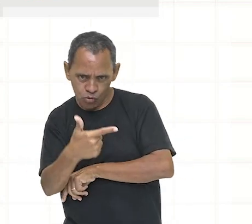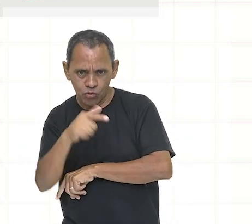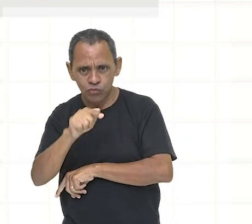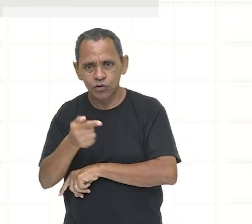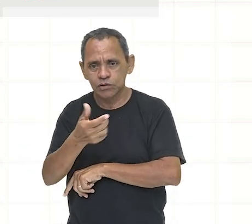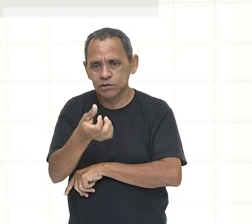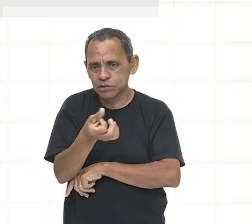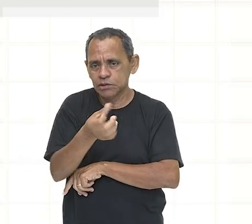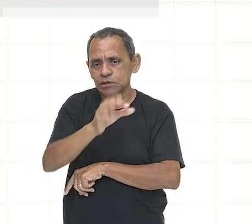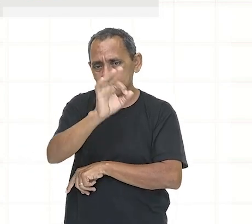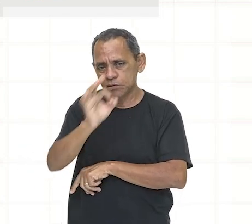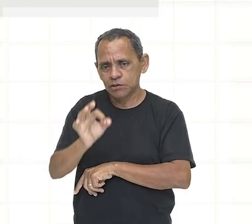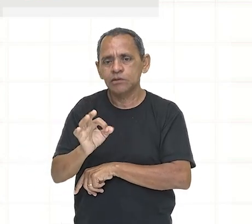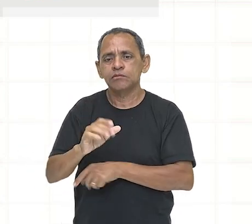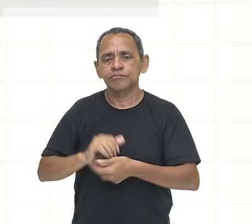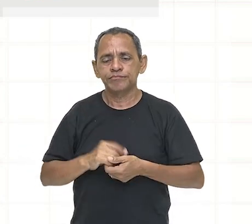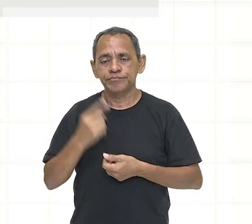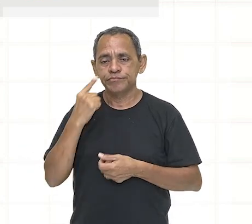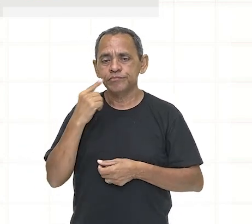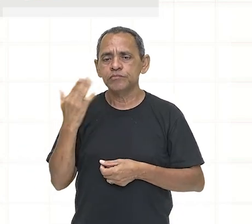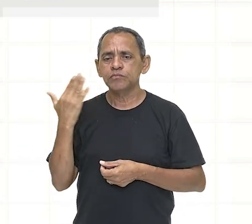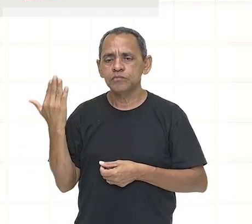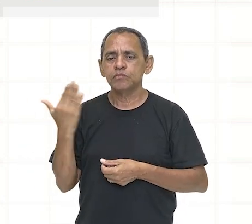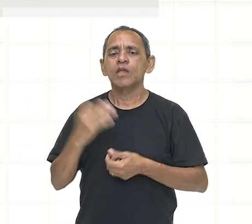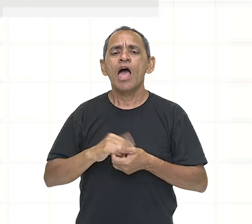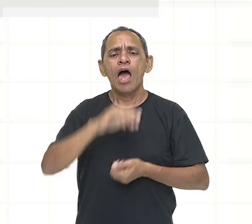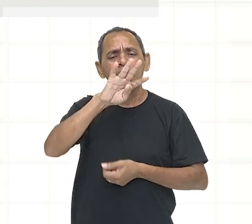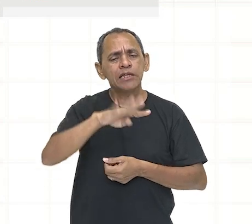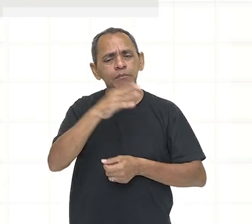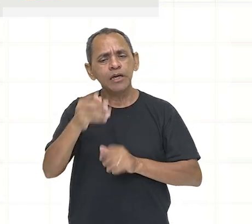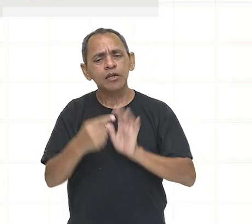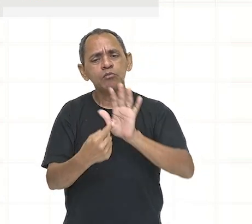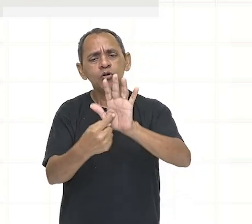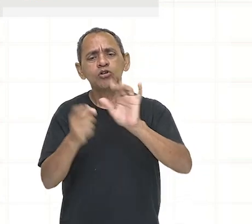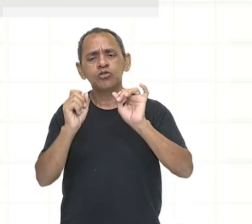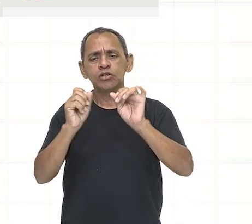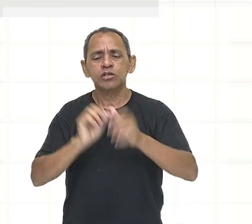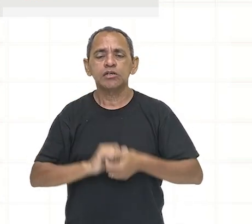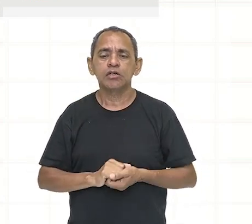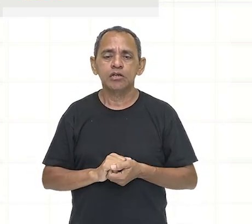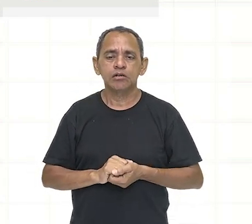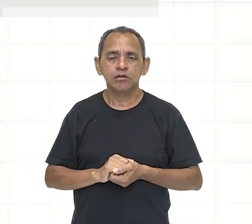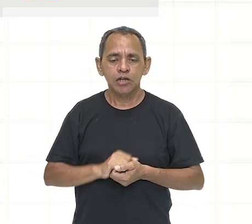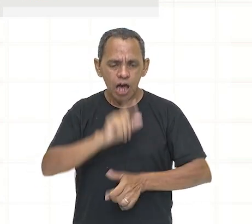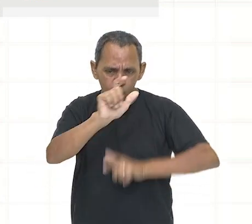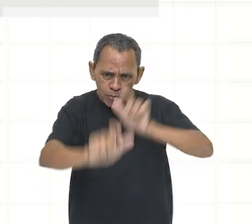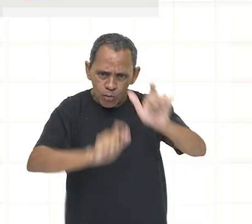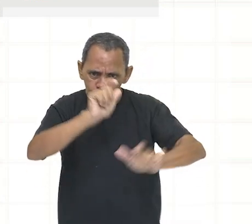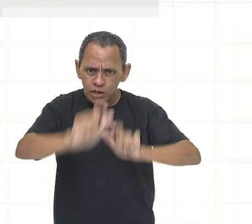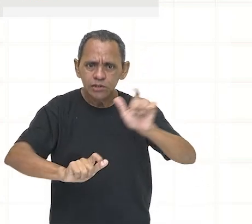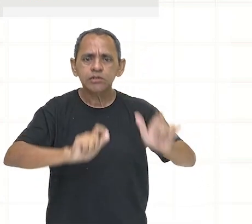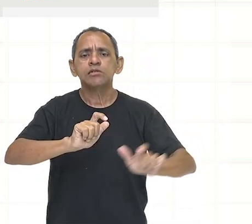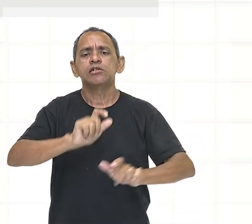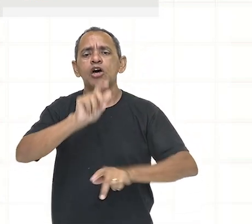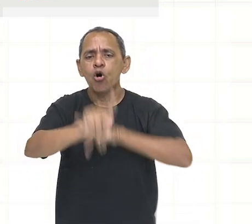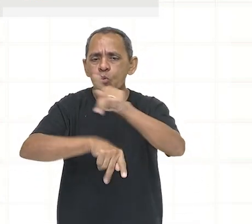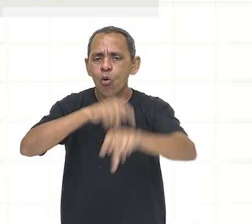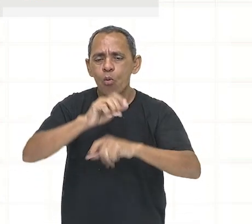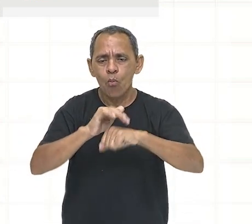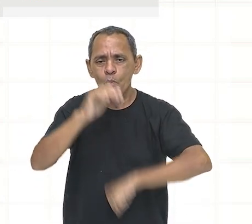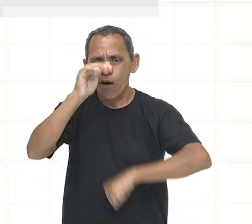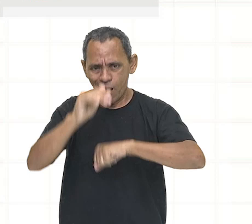52,6%, e esses números aqui enormes, né, para a Ásia ali, que tem a maior